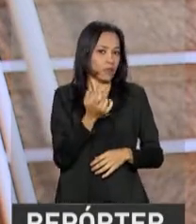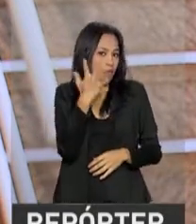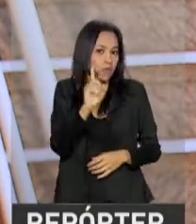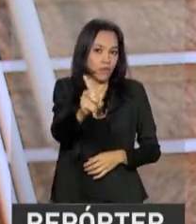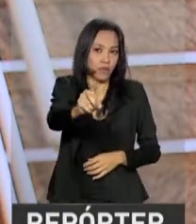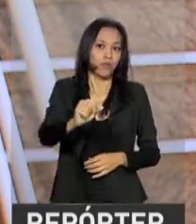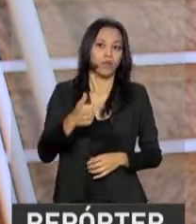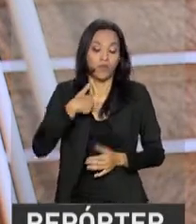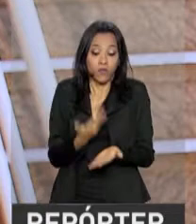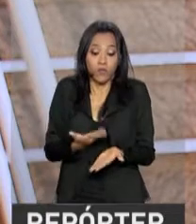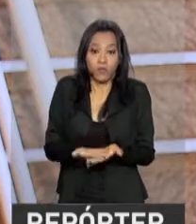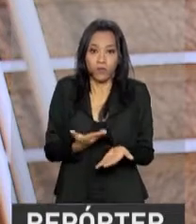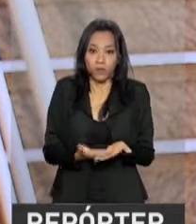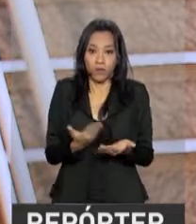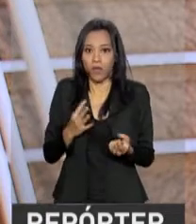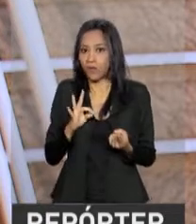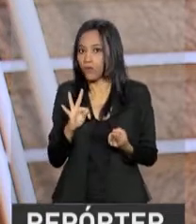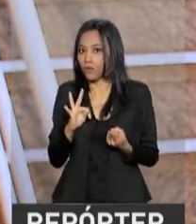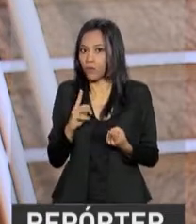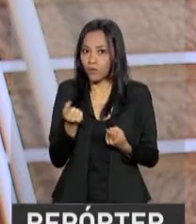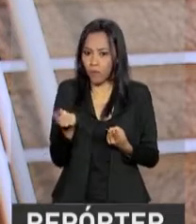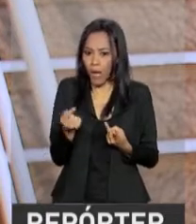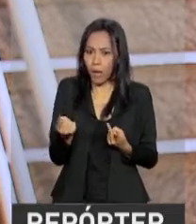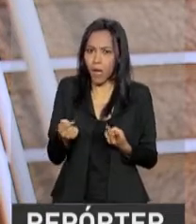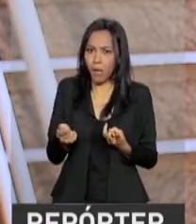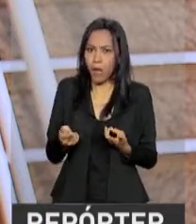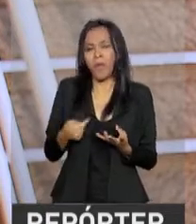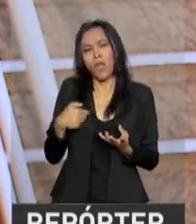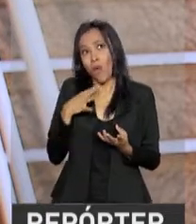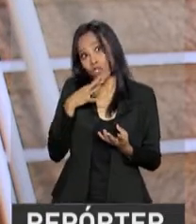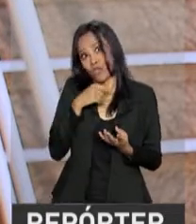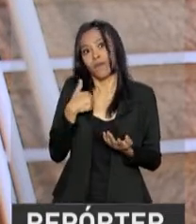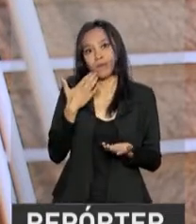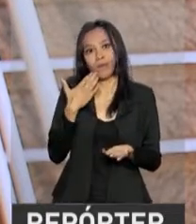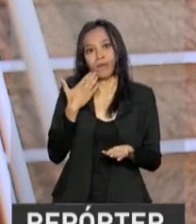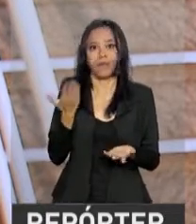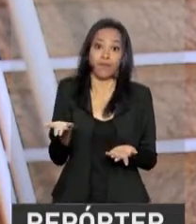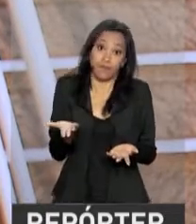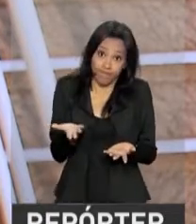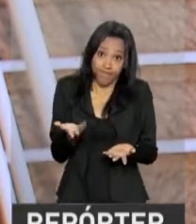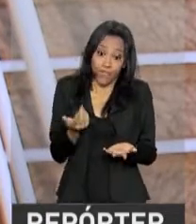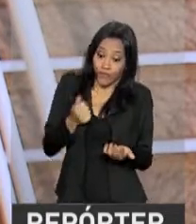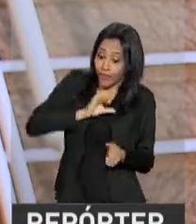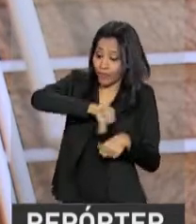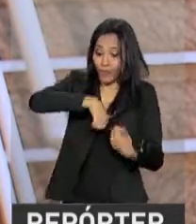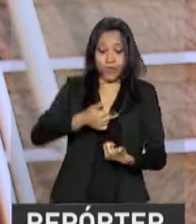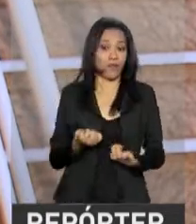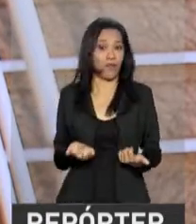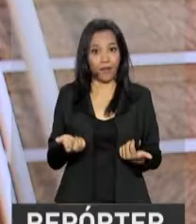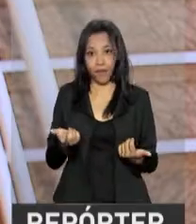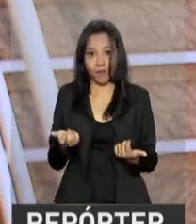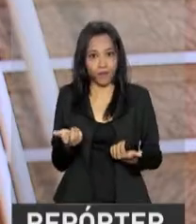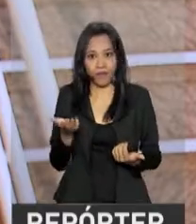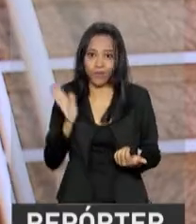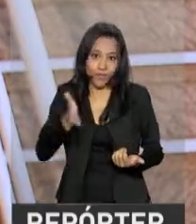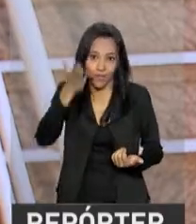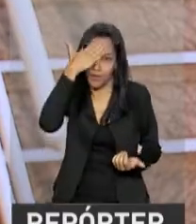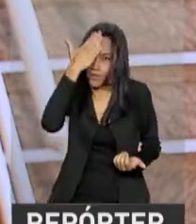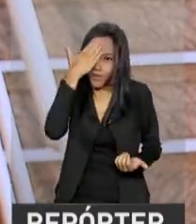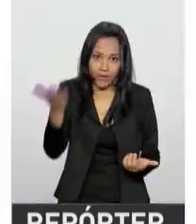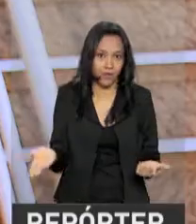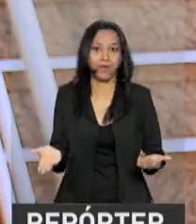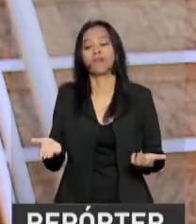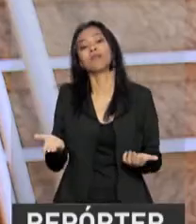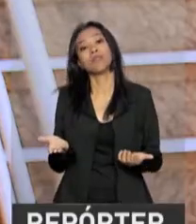lapidar tudo aquilo que eu já sabia, eu achava que sabia e tinha que mudar o que eu sabia, mas não era